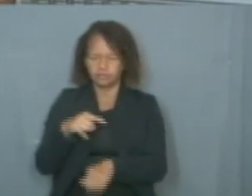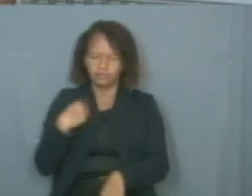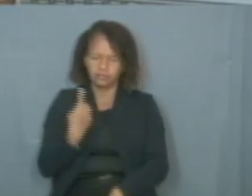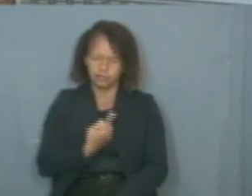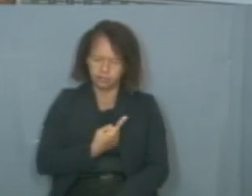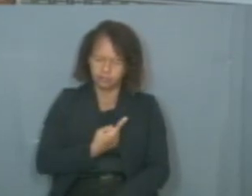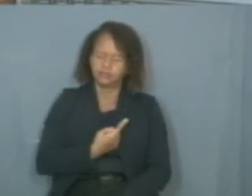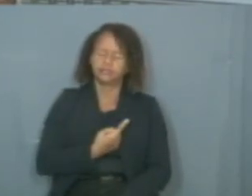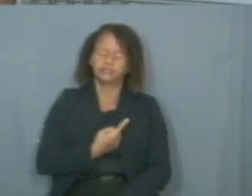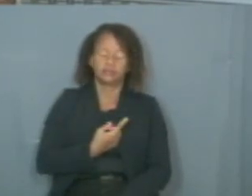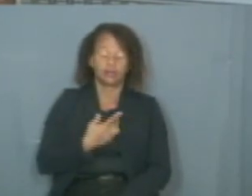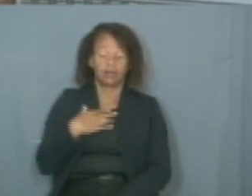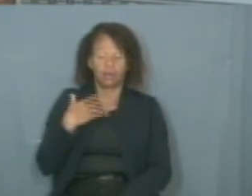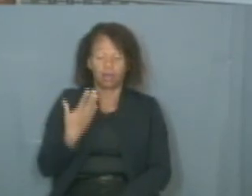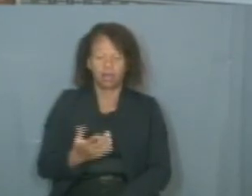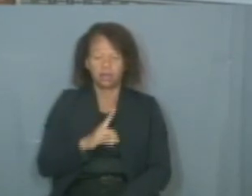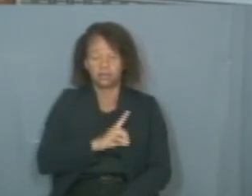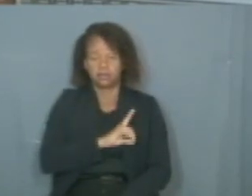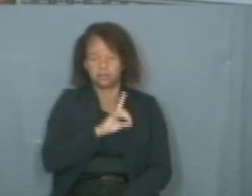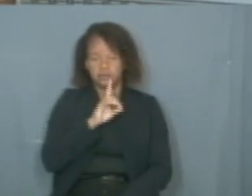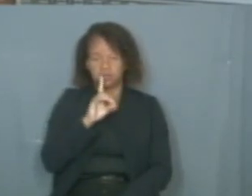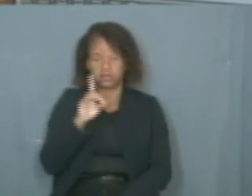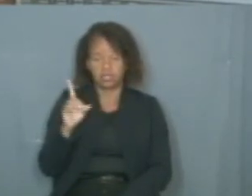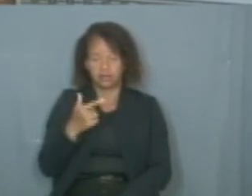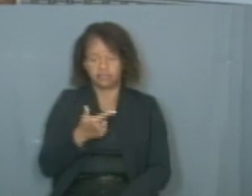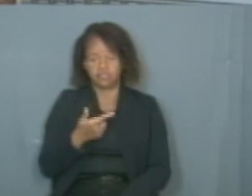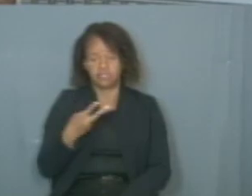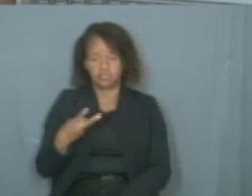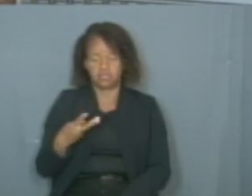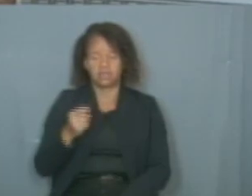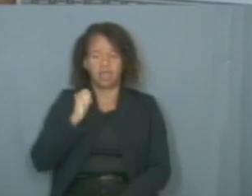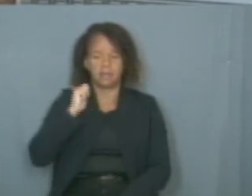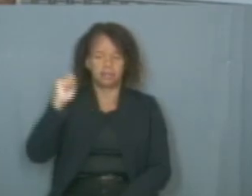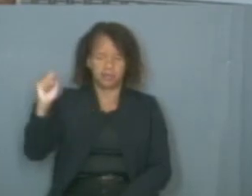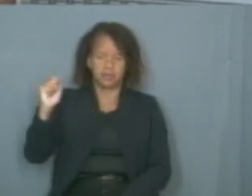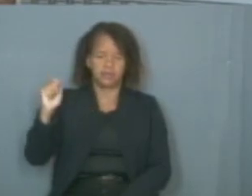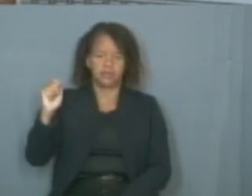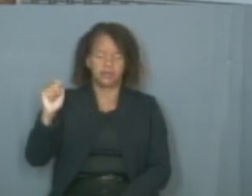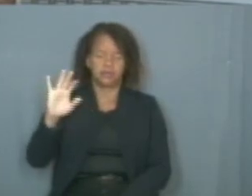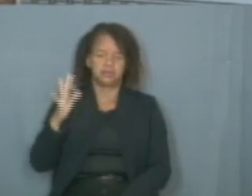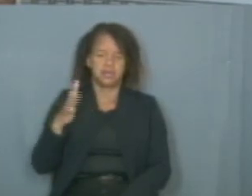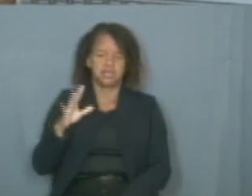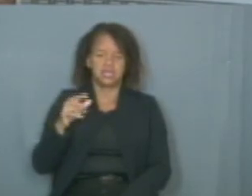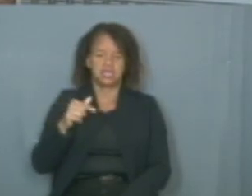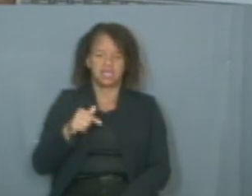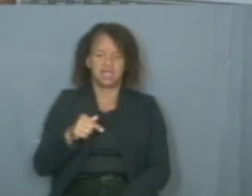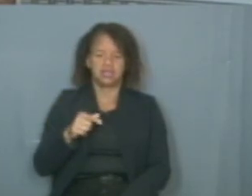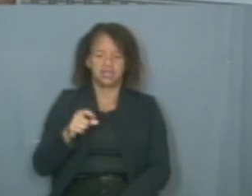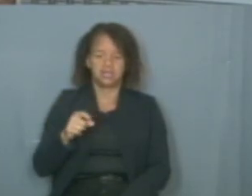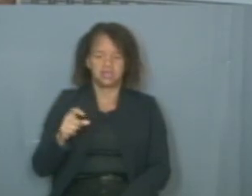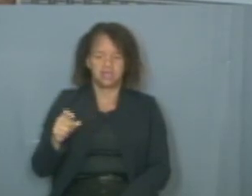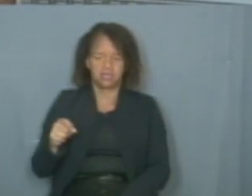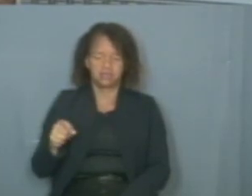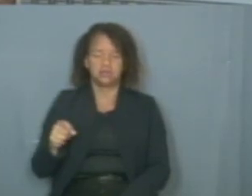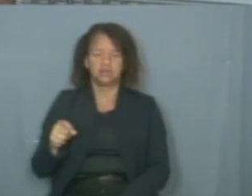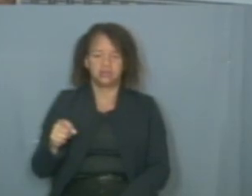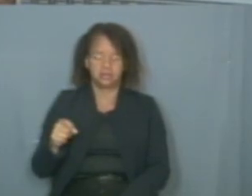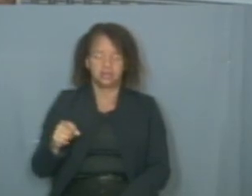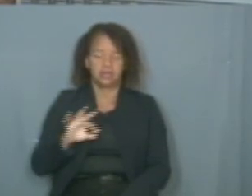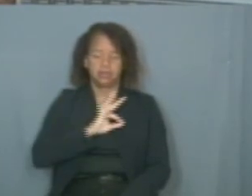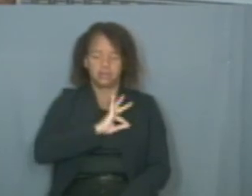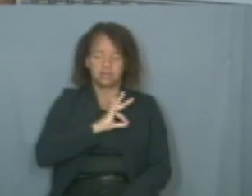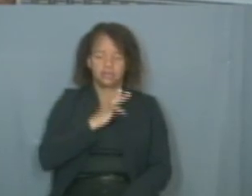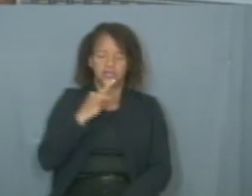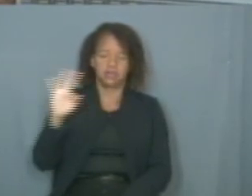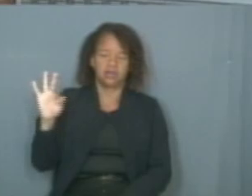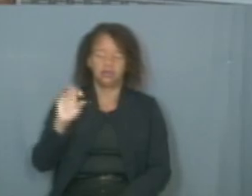nós ficamos estarrecidos no último 23 de abril, quando cerca de 700 agentes da Polícia Federal